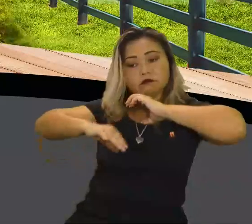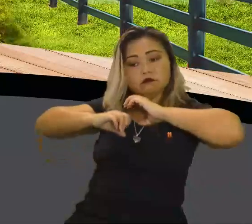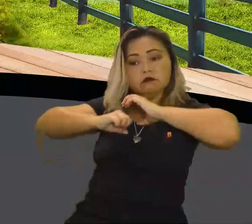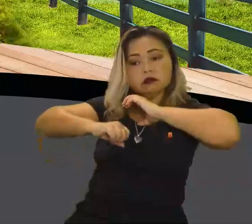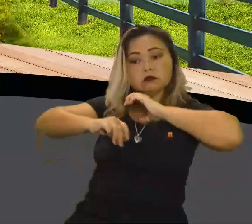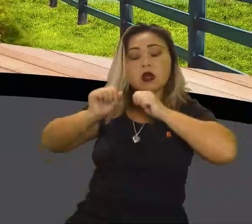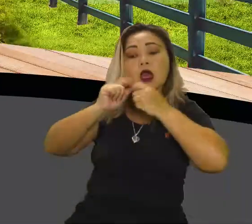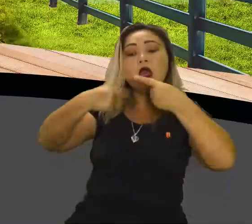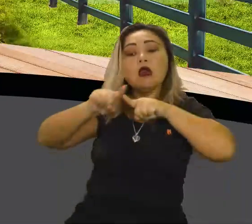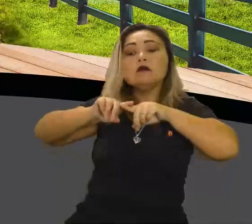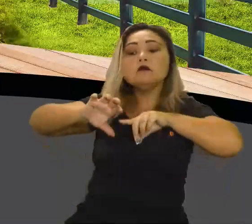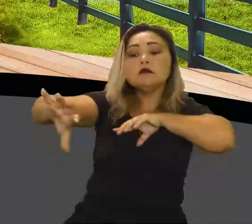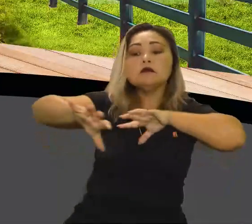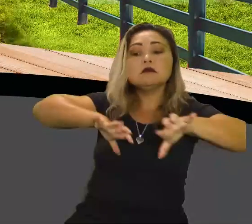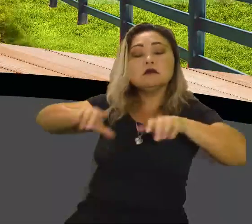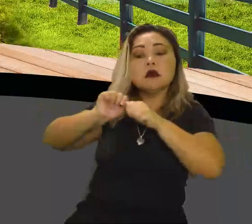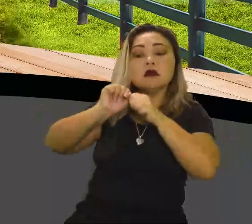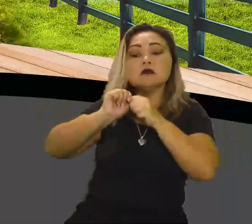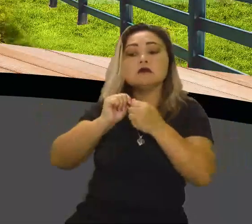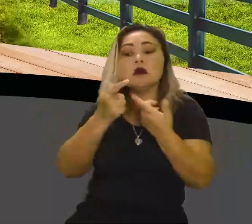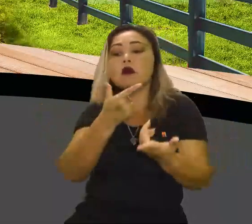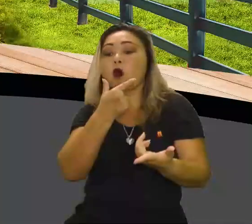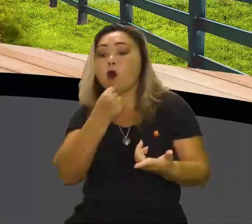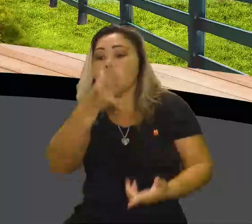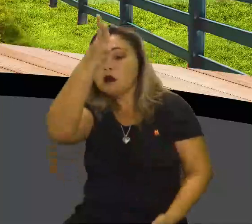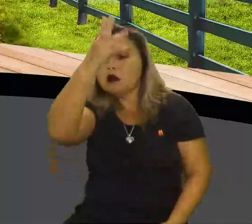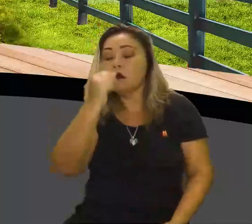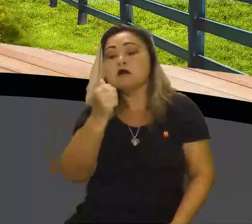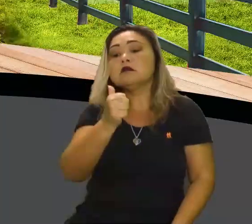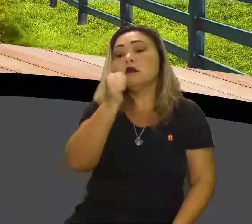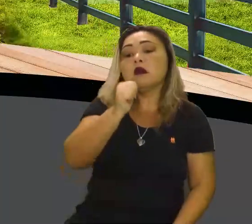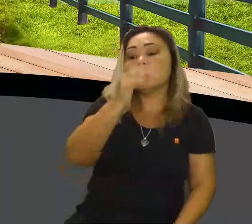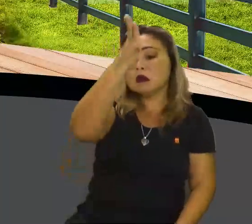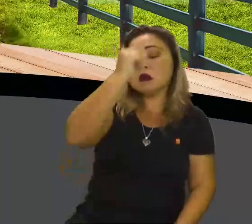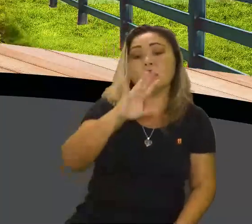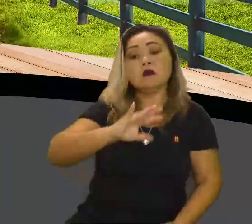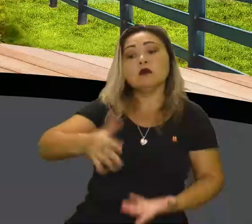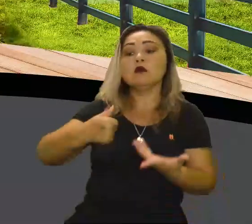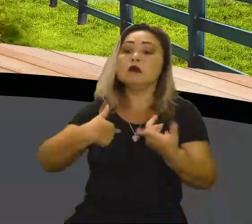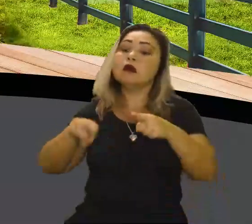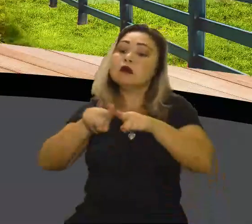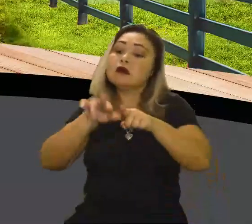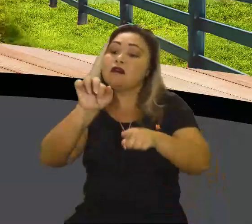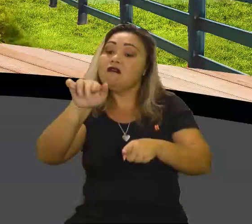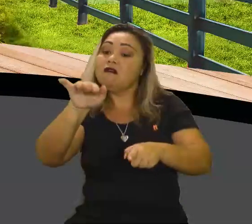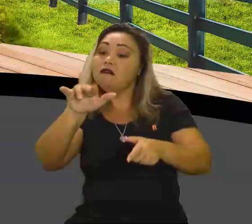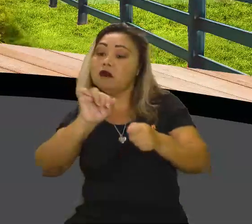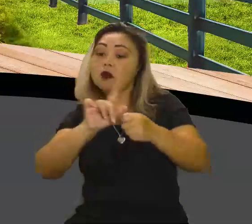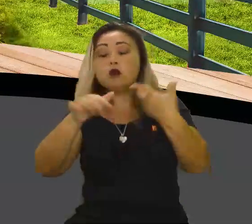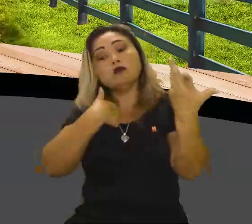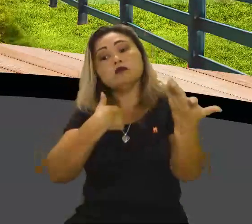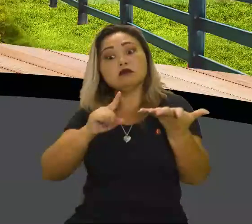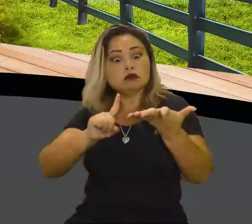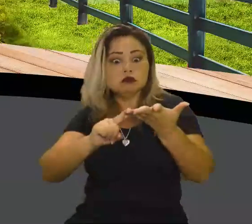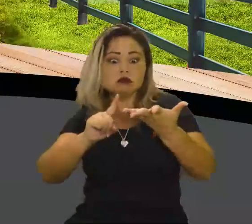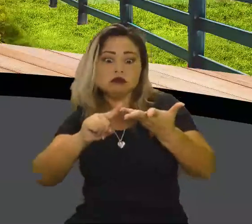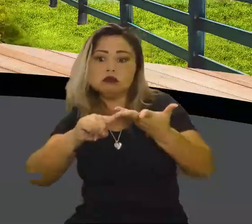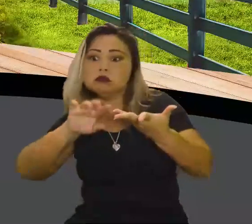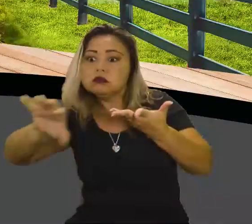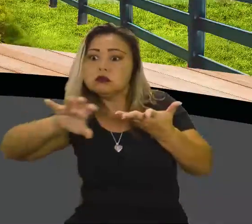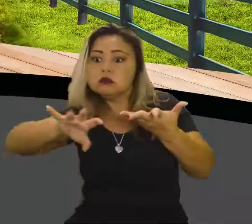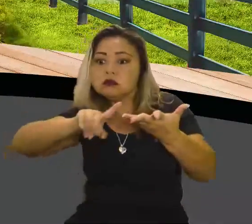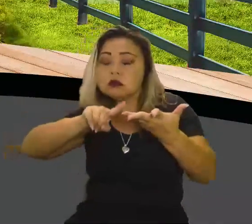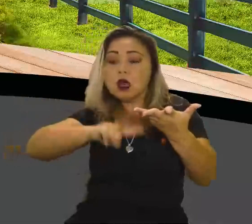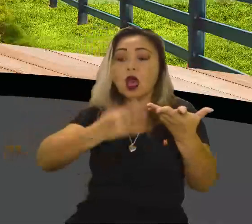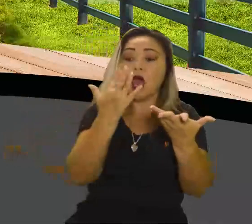separando dos machos, dos galos, as galinhas e os frangos. Tem diferença. Então, a limpeza, a